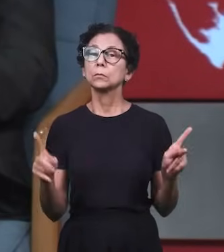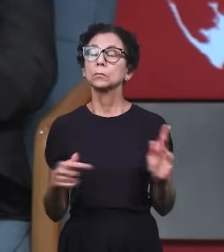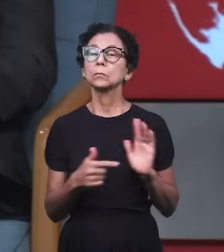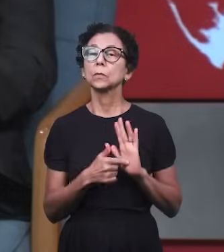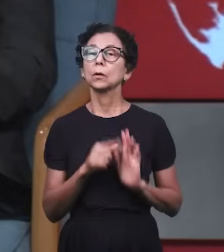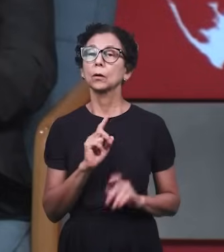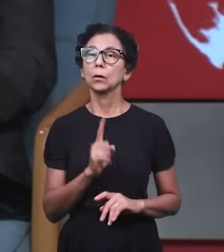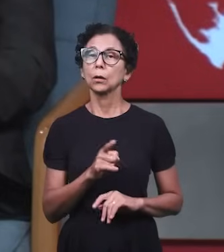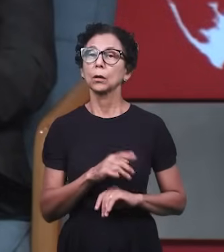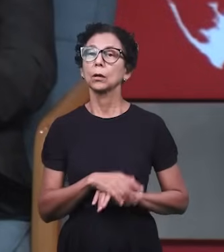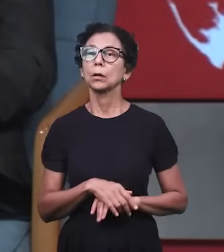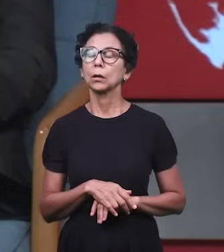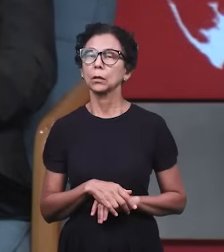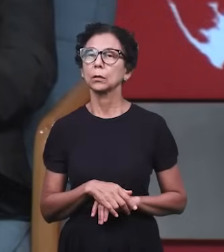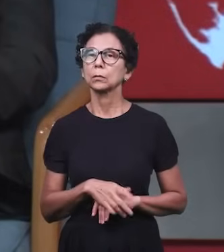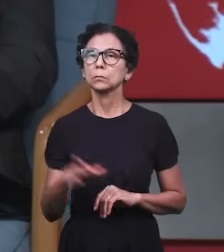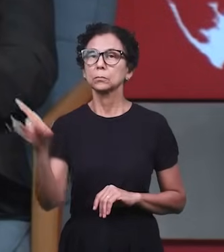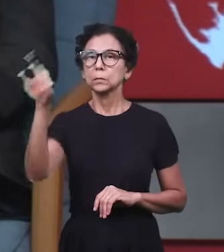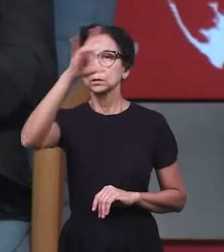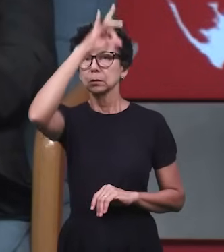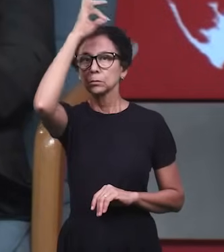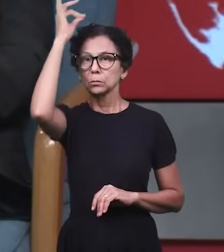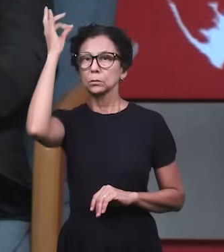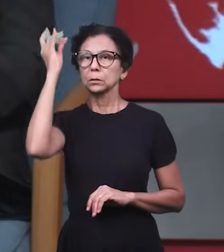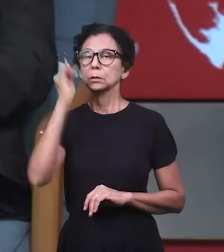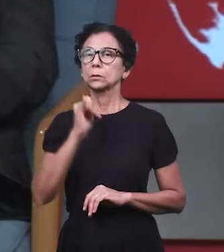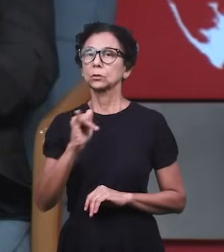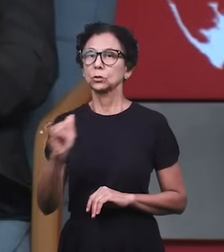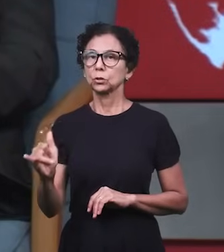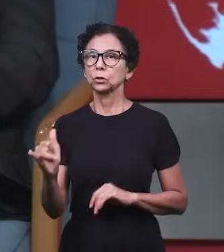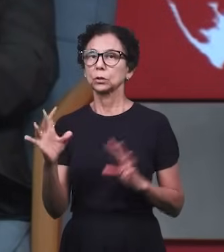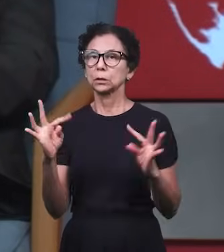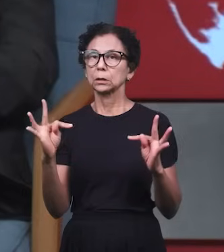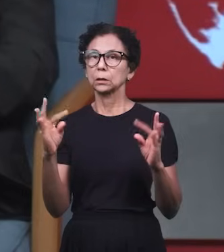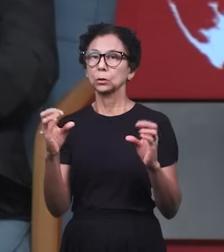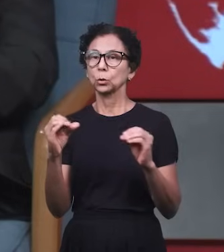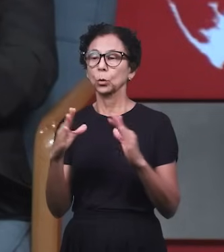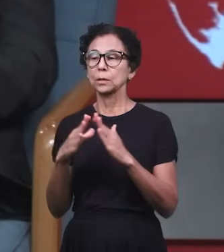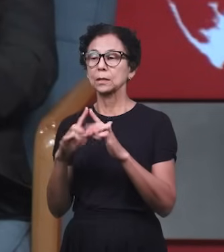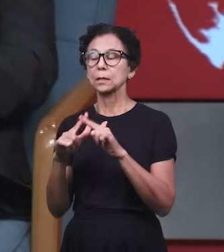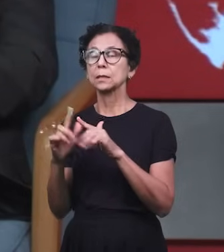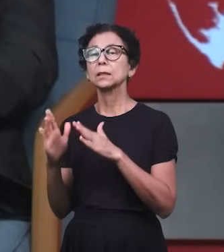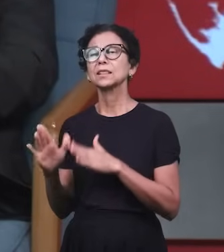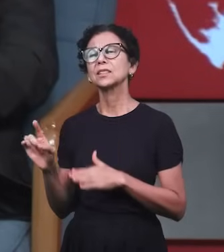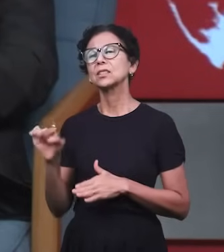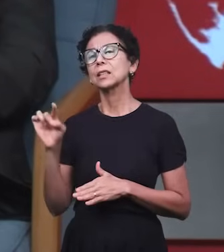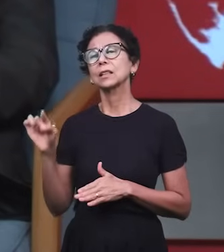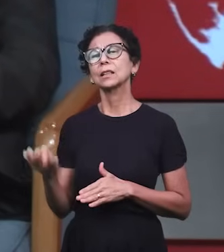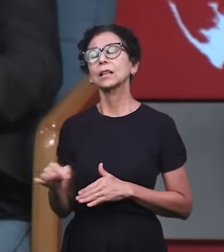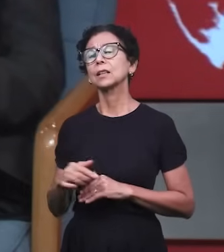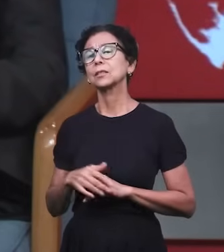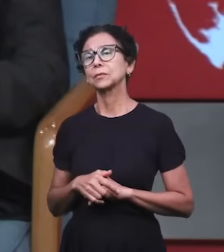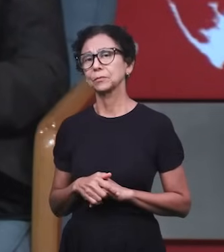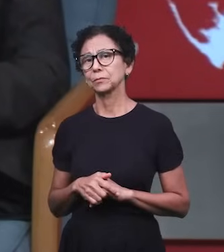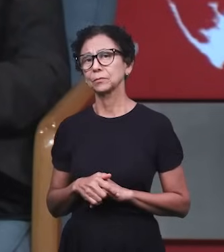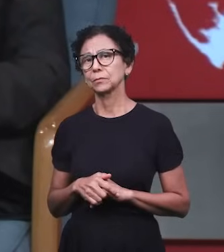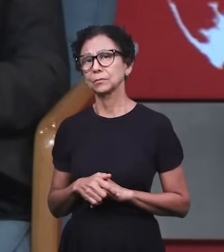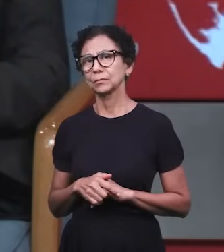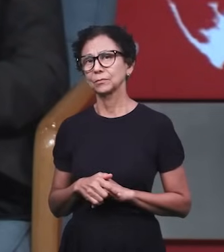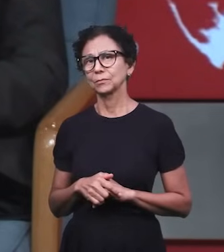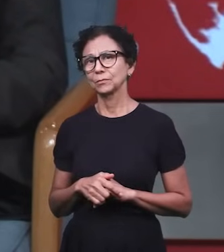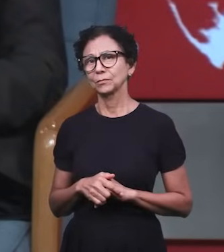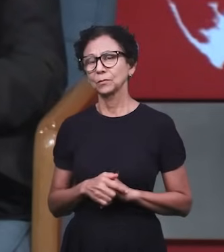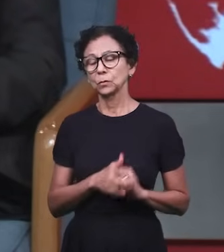diz assim: quem tem ouvidos, ouça o que o Espírito diz às igrejas. Quem são as igrejas? A igreja